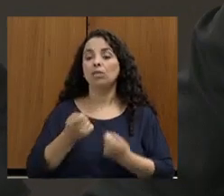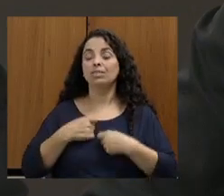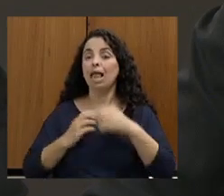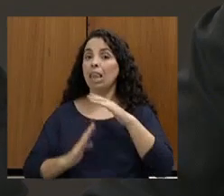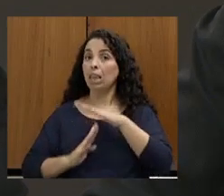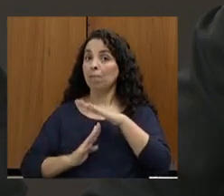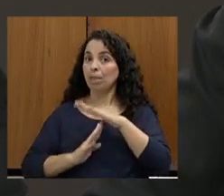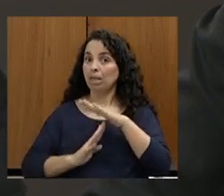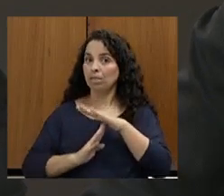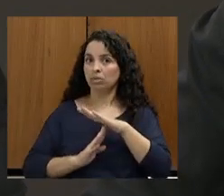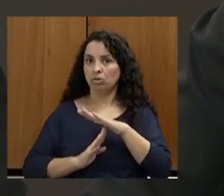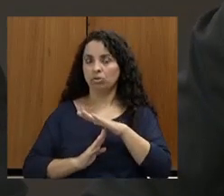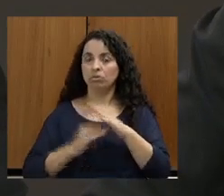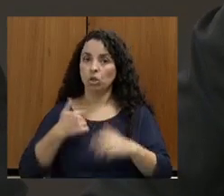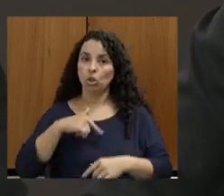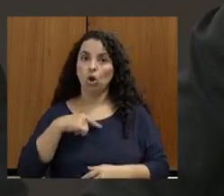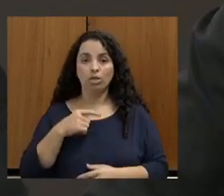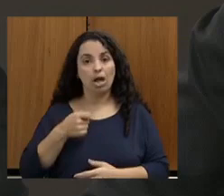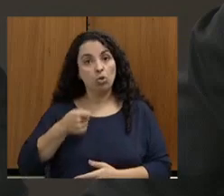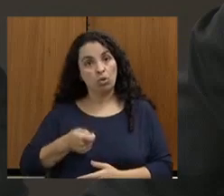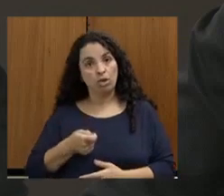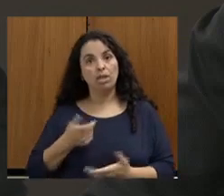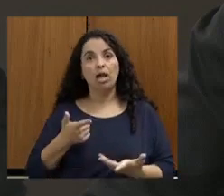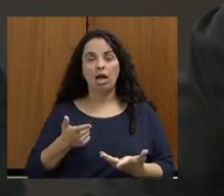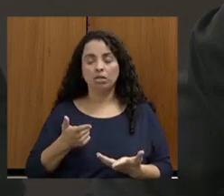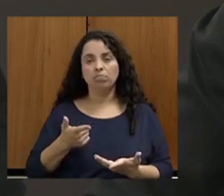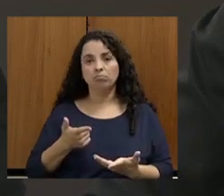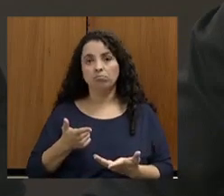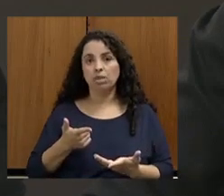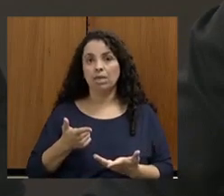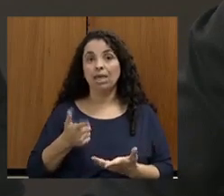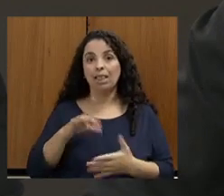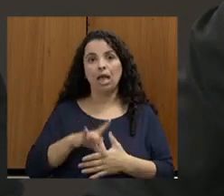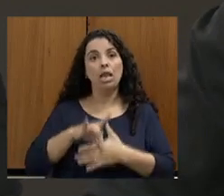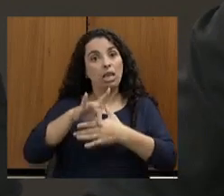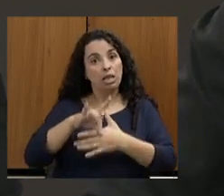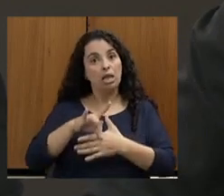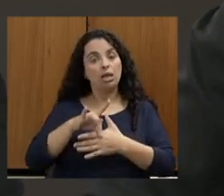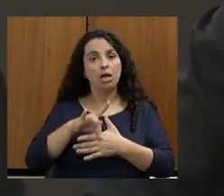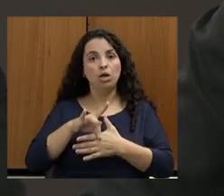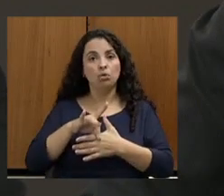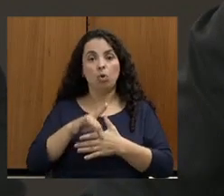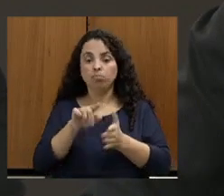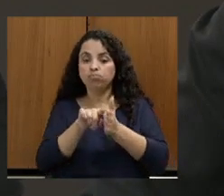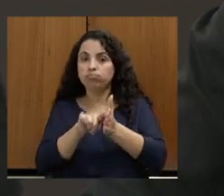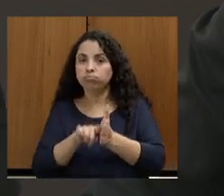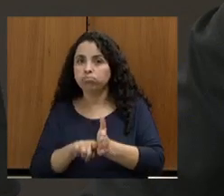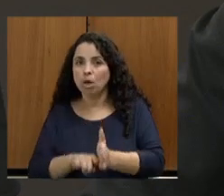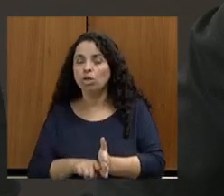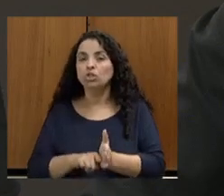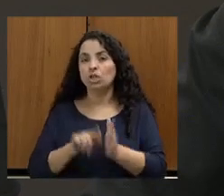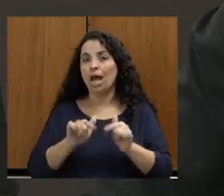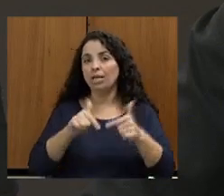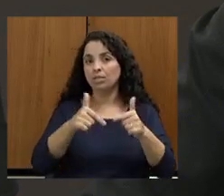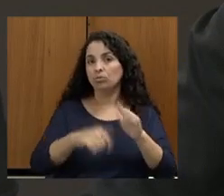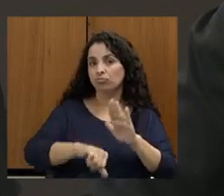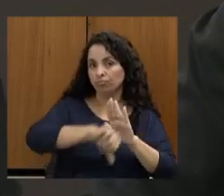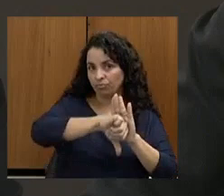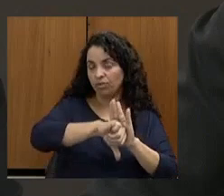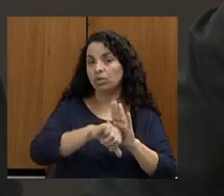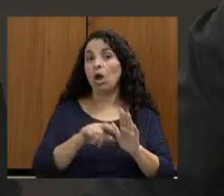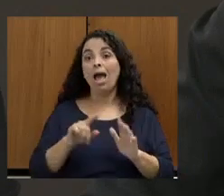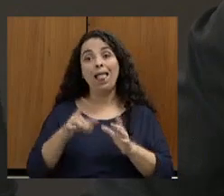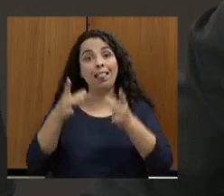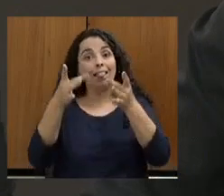autoridades que conduzem a apuração de atos infracionais. A gente não pode trazer nenhum tipo de